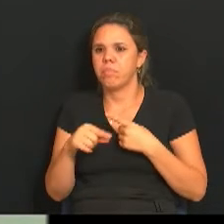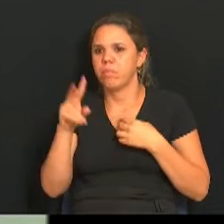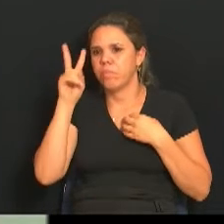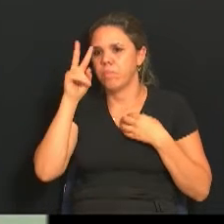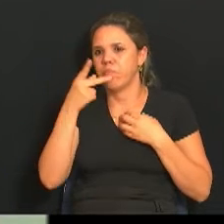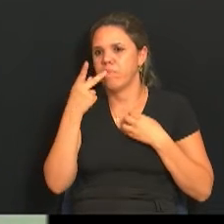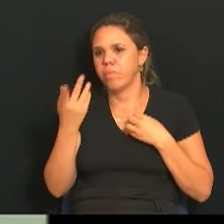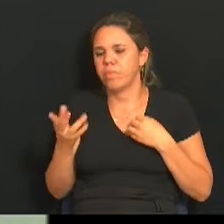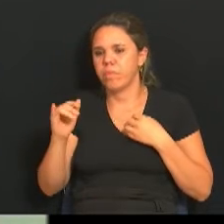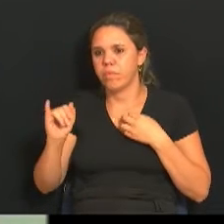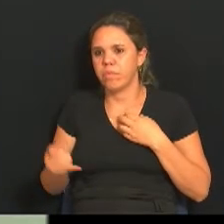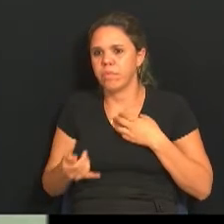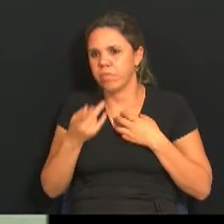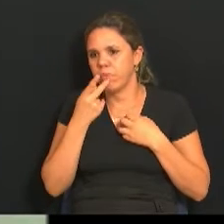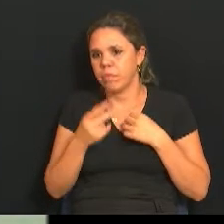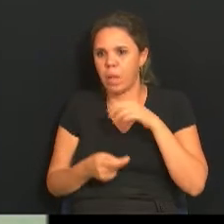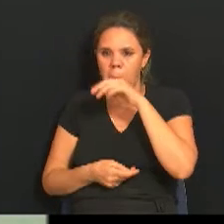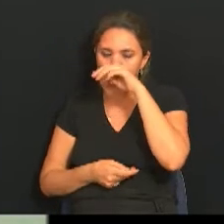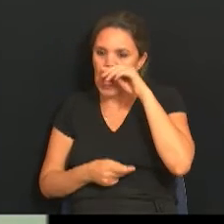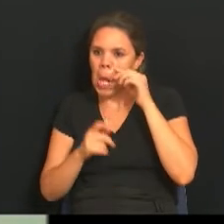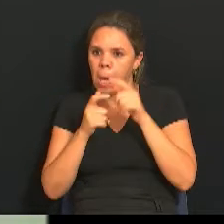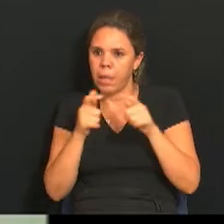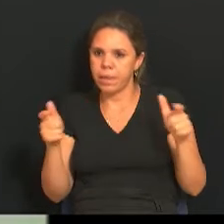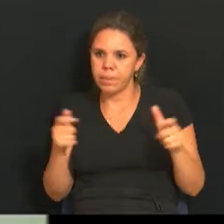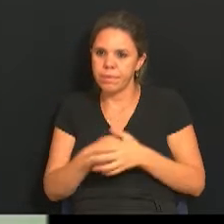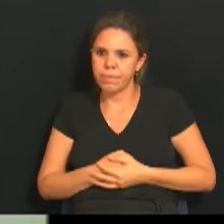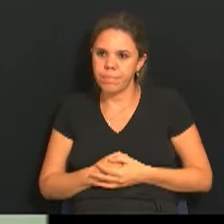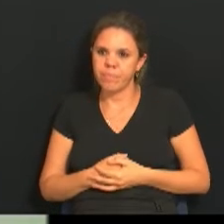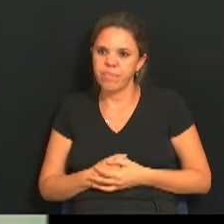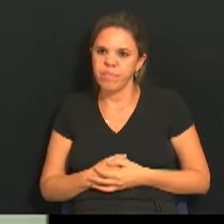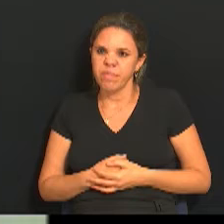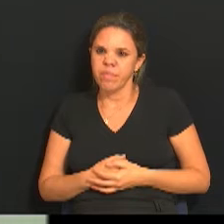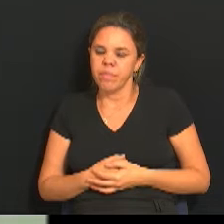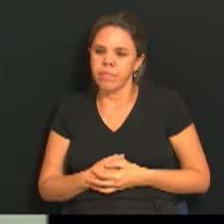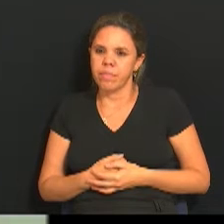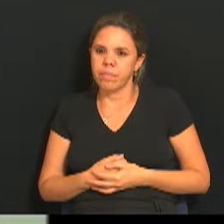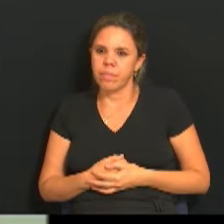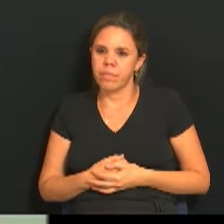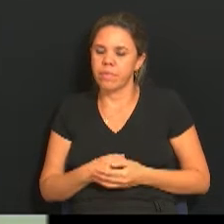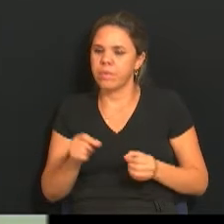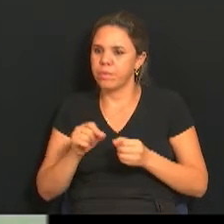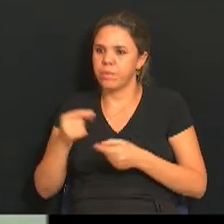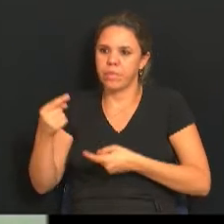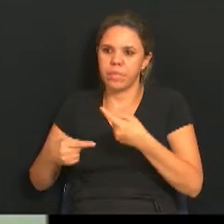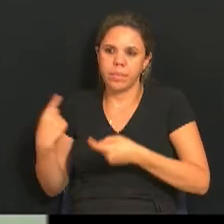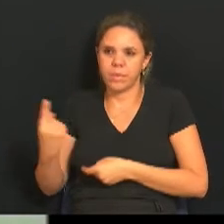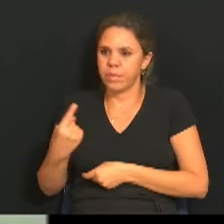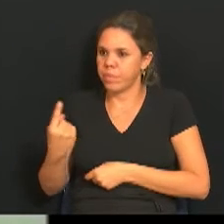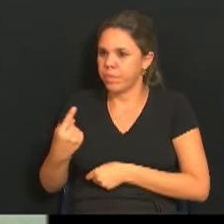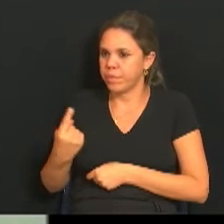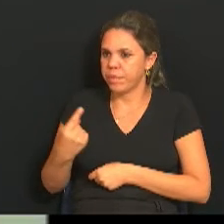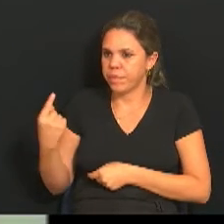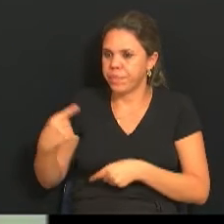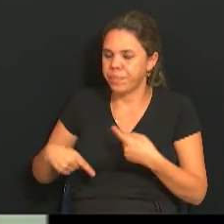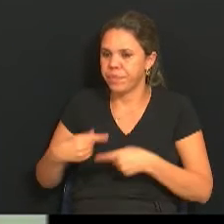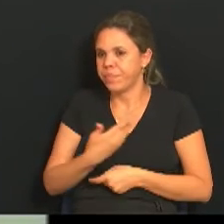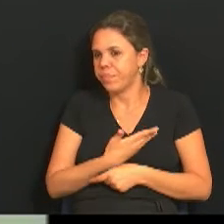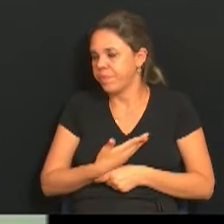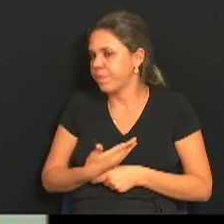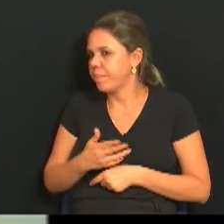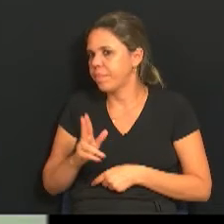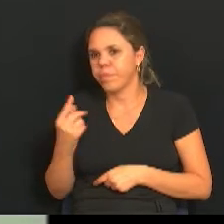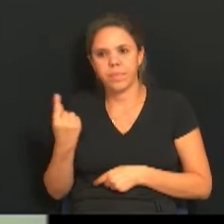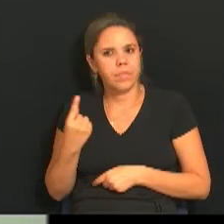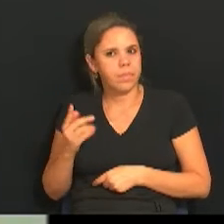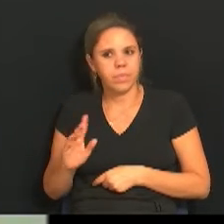Para aproveitar a fala da grande maioria e dizer que a gente não faz a política sozinha, né? A política pública ela nunca consegue ser feita